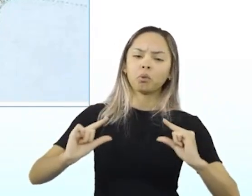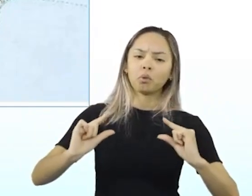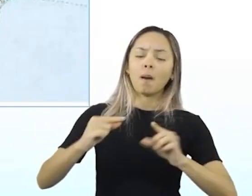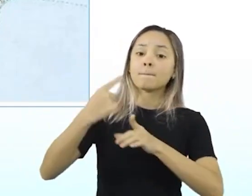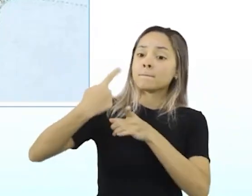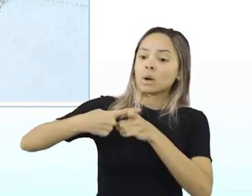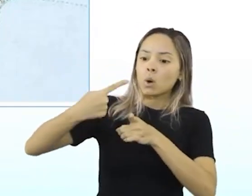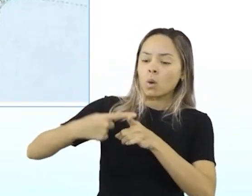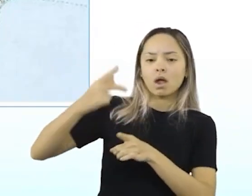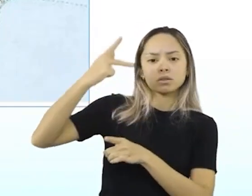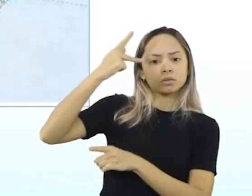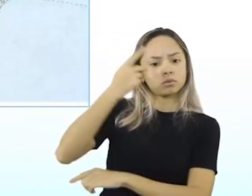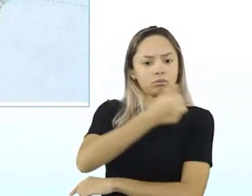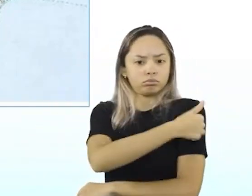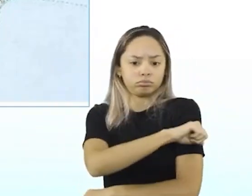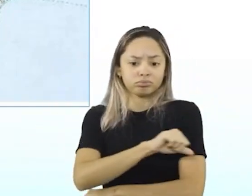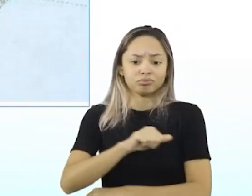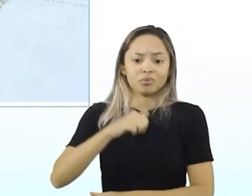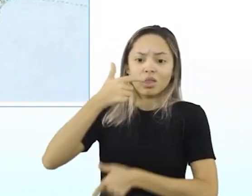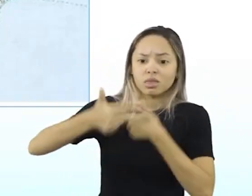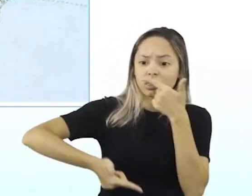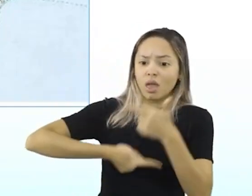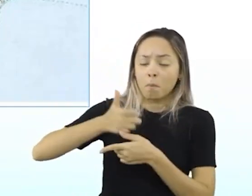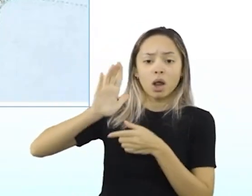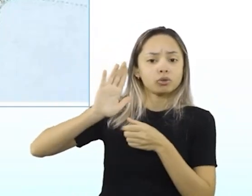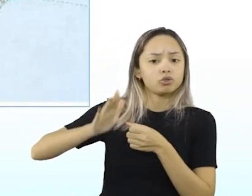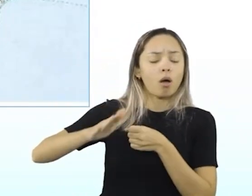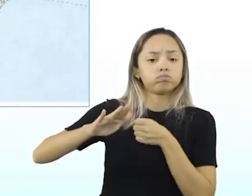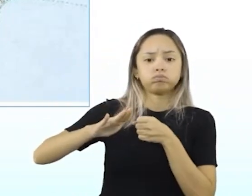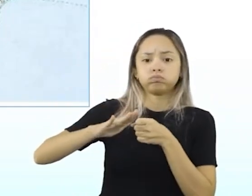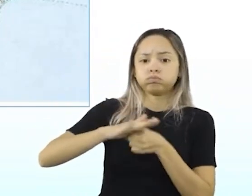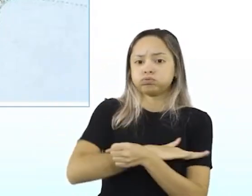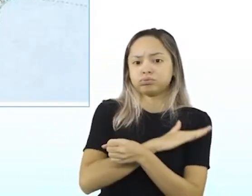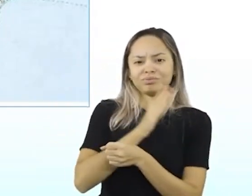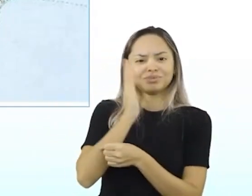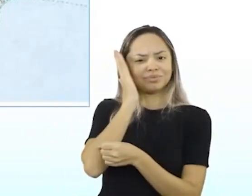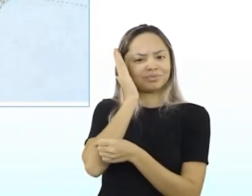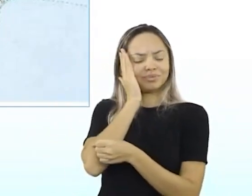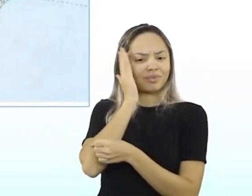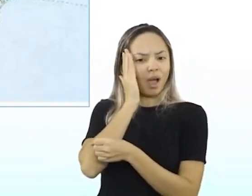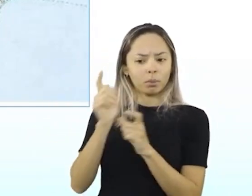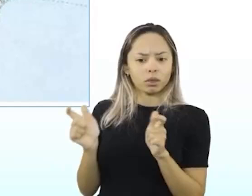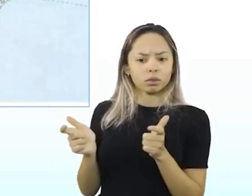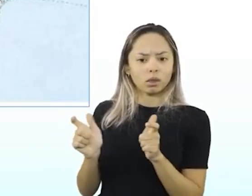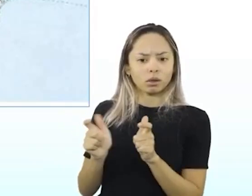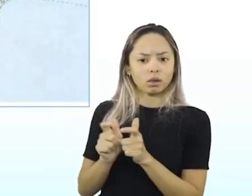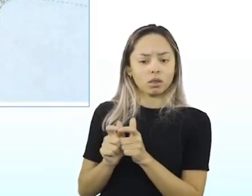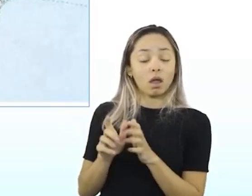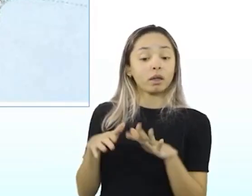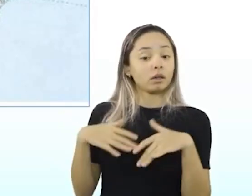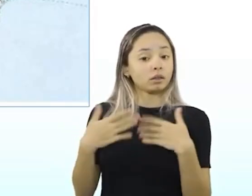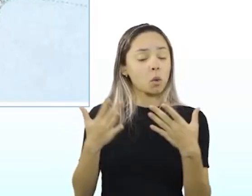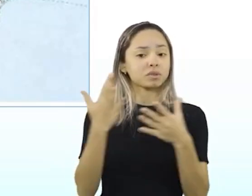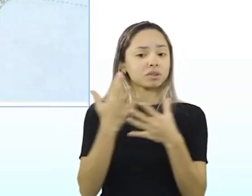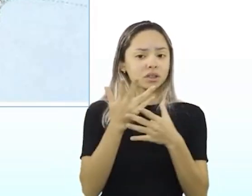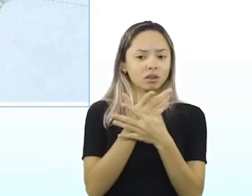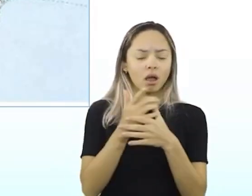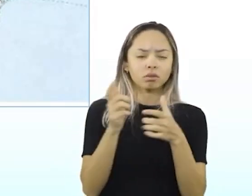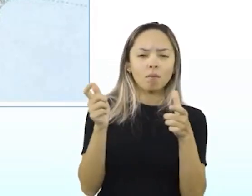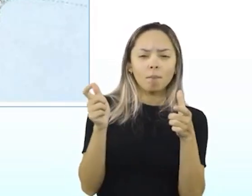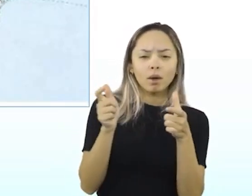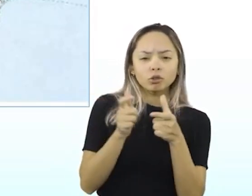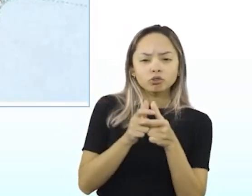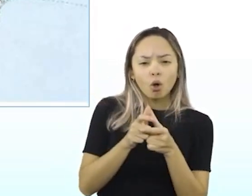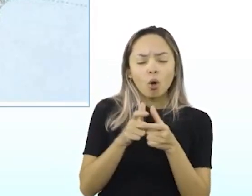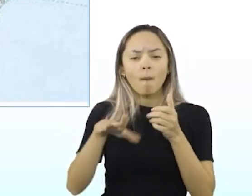estão extremamente saturadas do ponto de vista de emprego, de habitação. E aí hoje as cidades menores, as cidades médias, elas